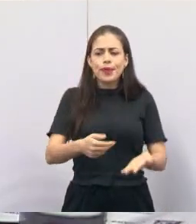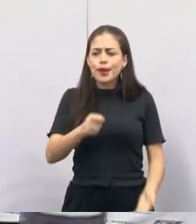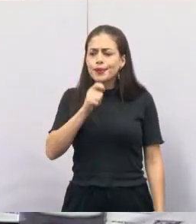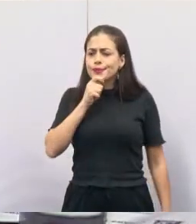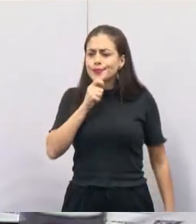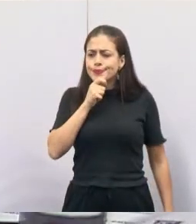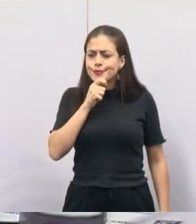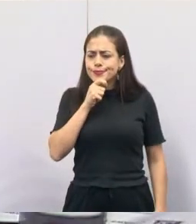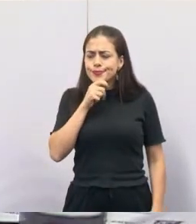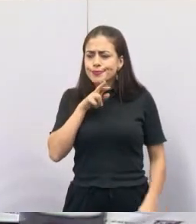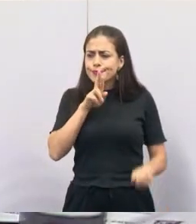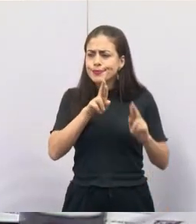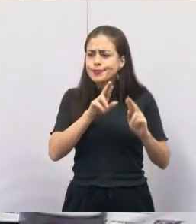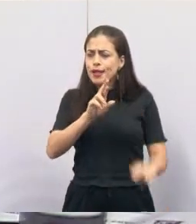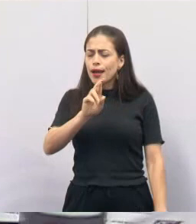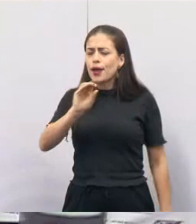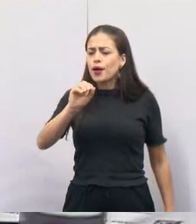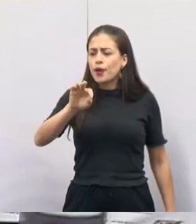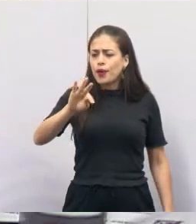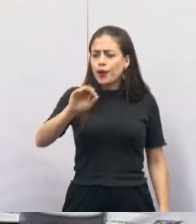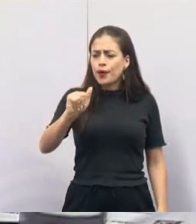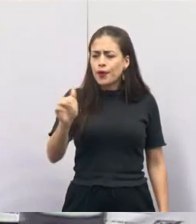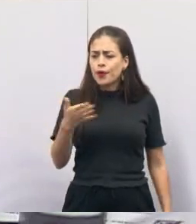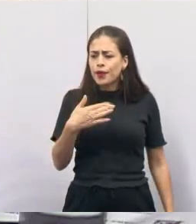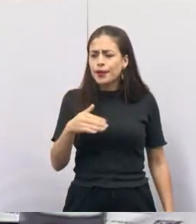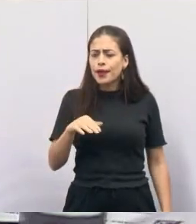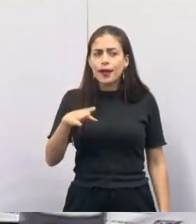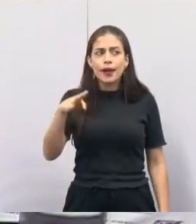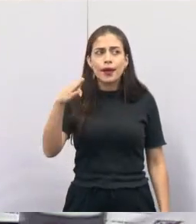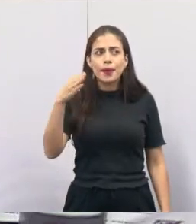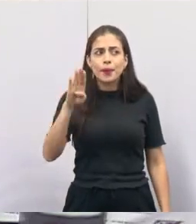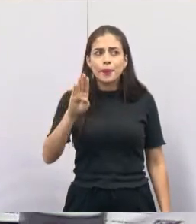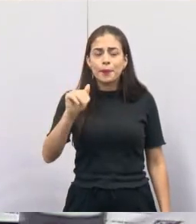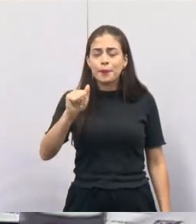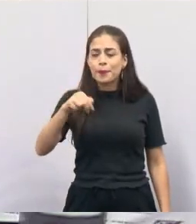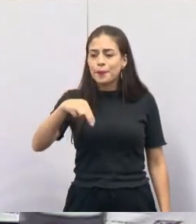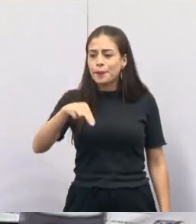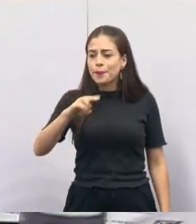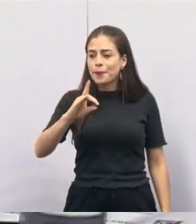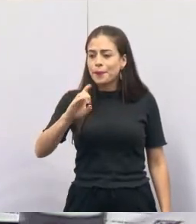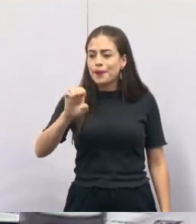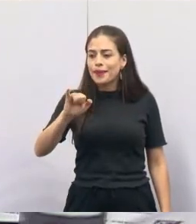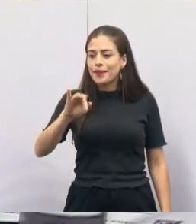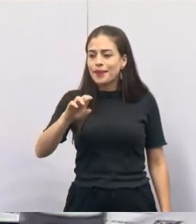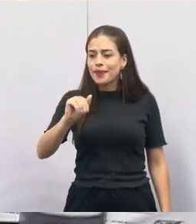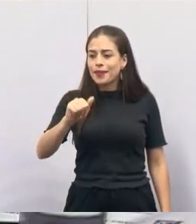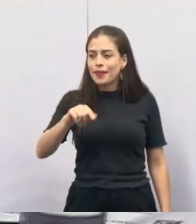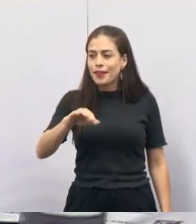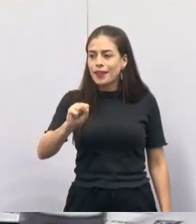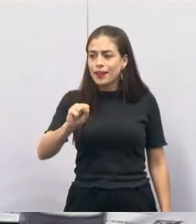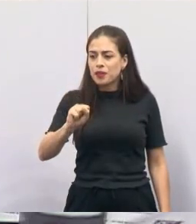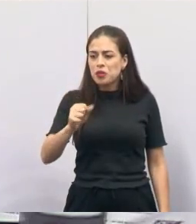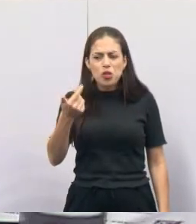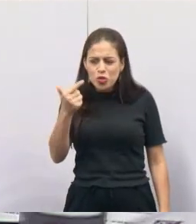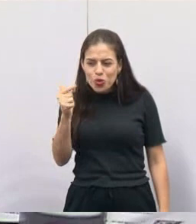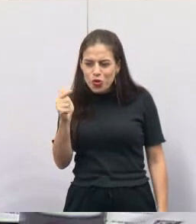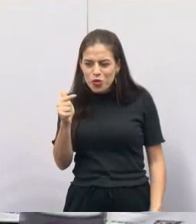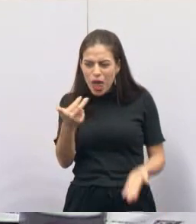das Bandeiras está deixando indesejada a nossa cidade de Jacareí. Rota das Bandeiras, será que não tem tinta não,